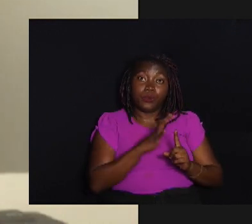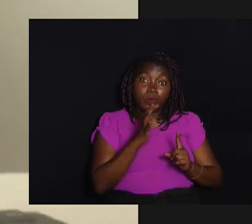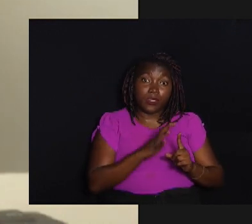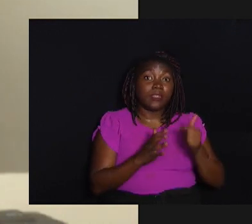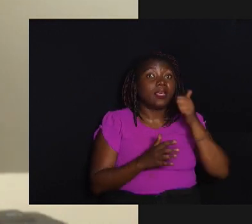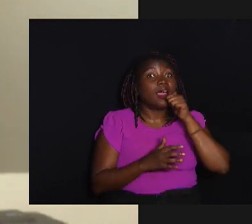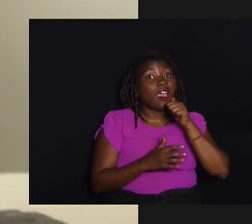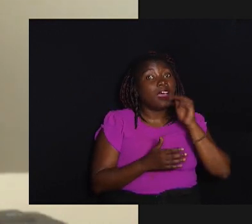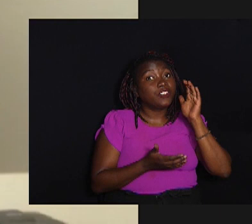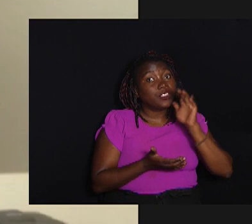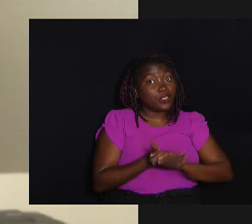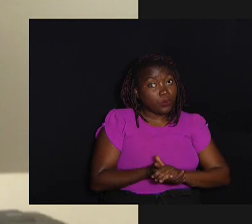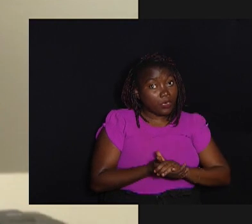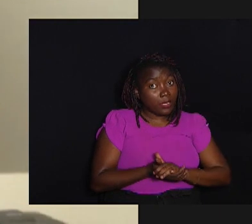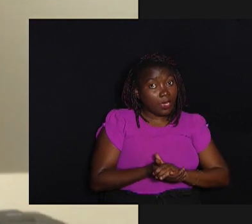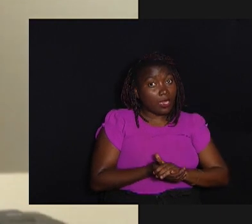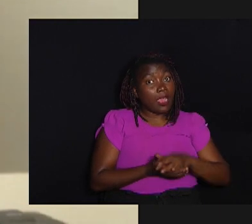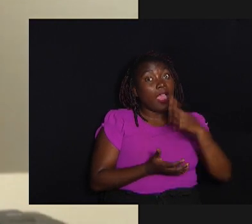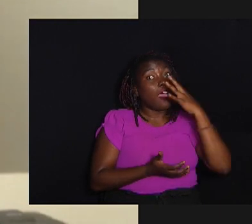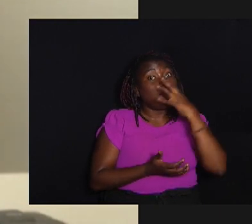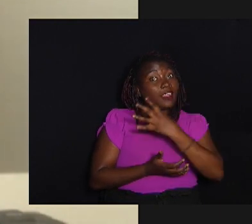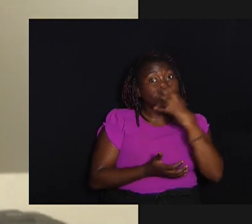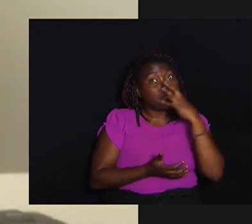parte, a família, a fazer denúncias contra ele,